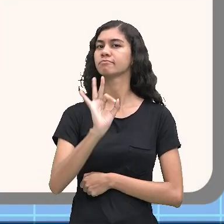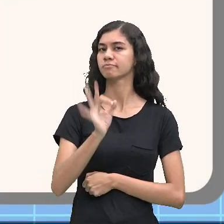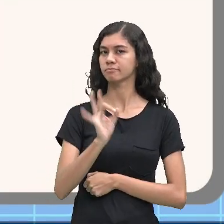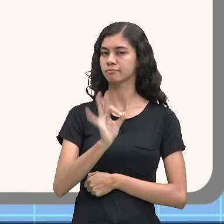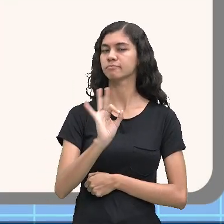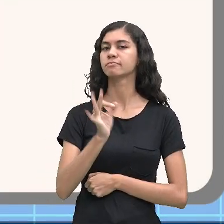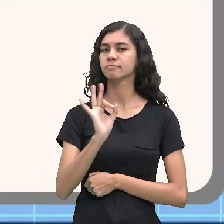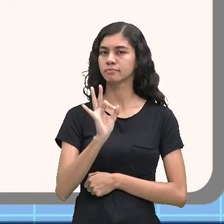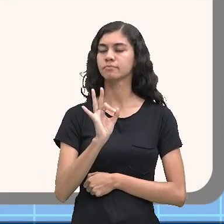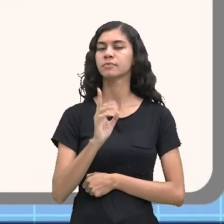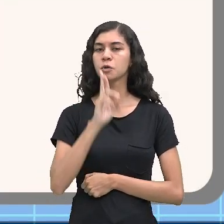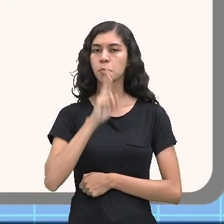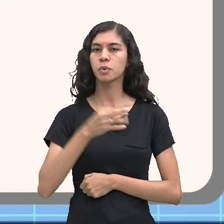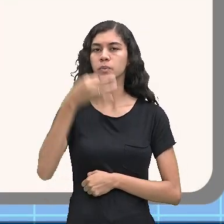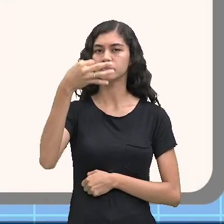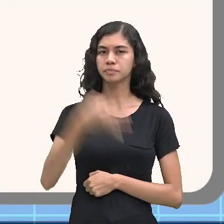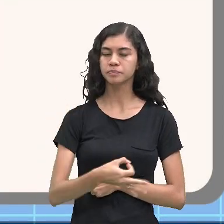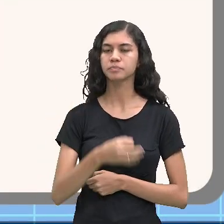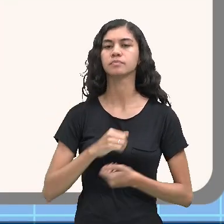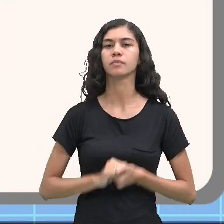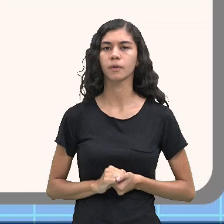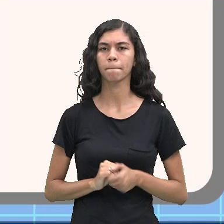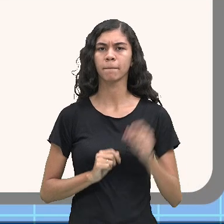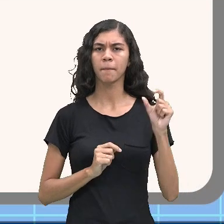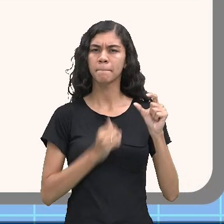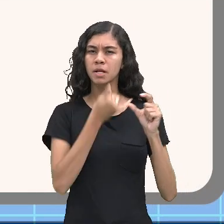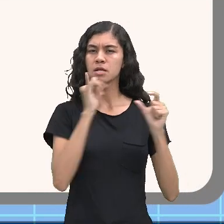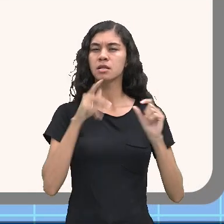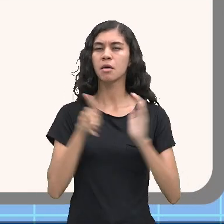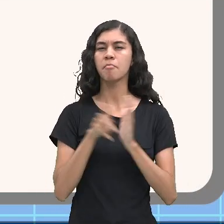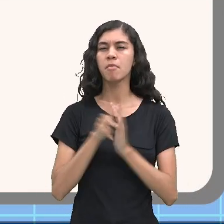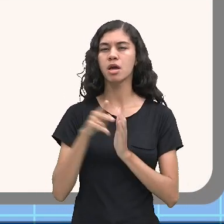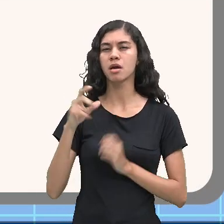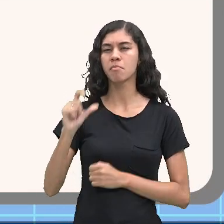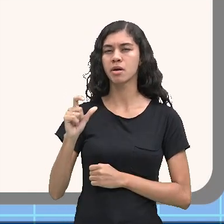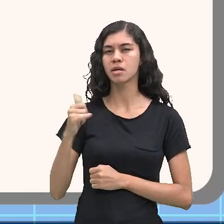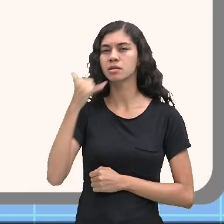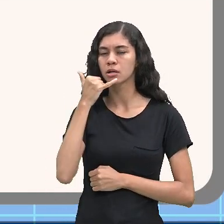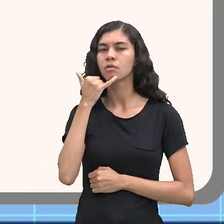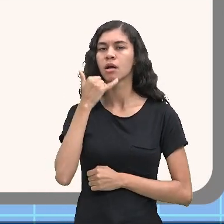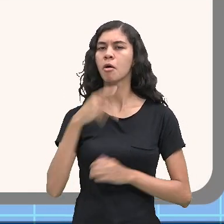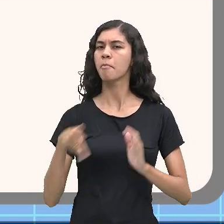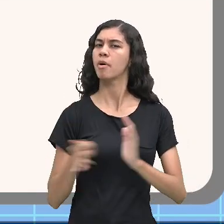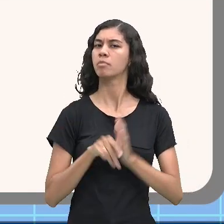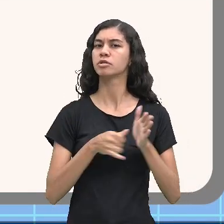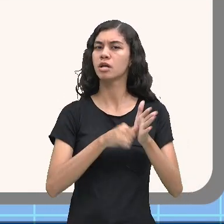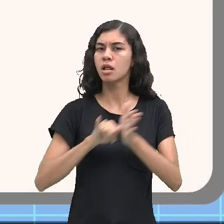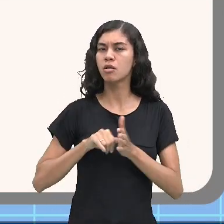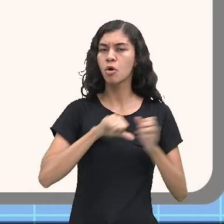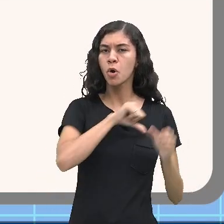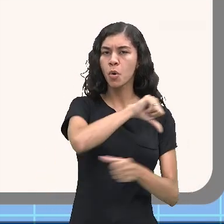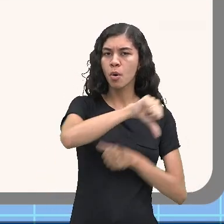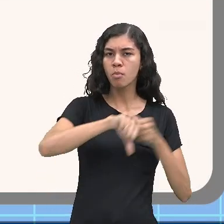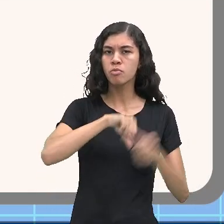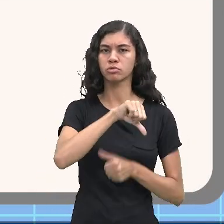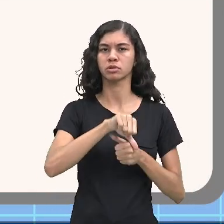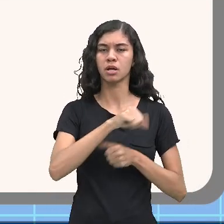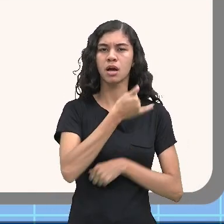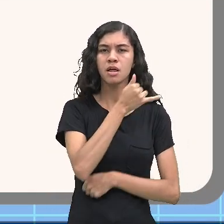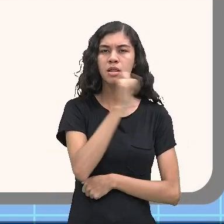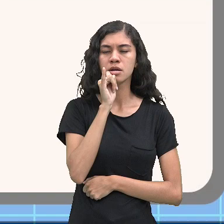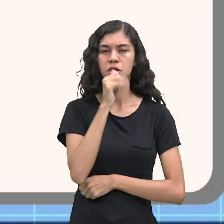correto, não é? Está certo, olha. Pilhas e baterias são espécies de geradores que transformam energia química